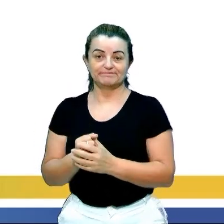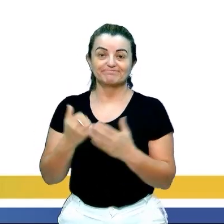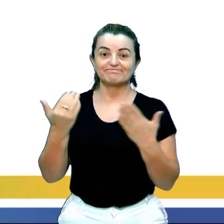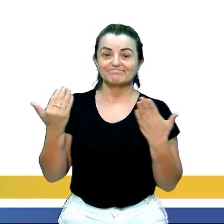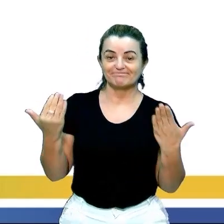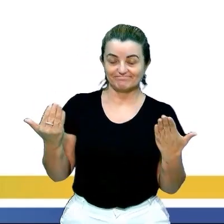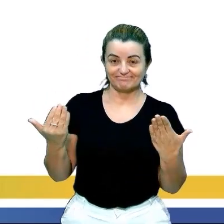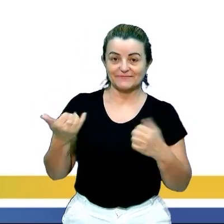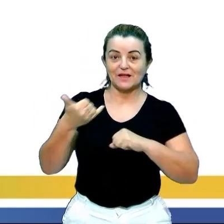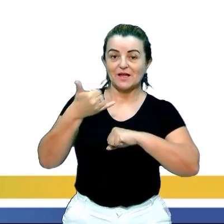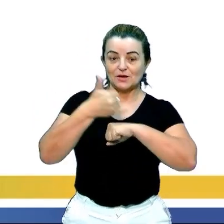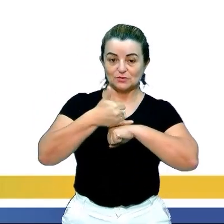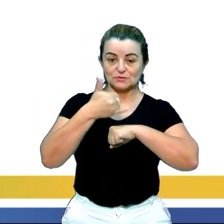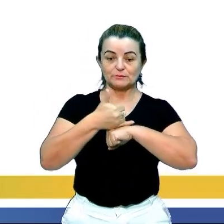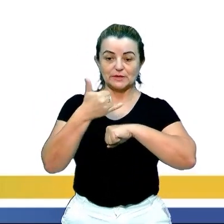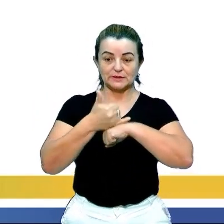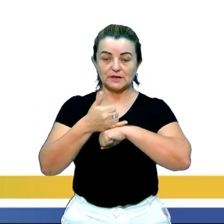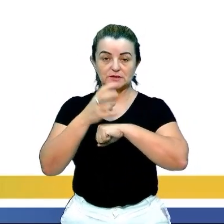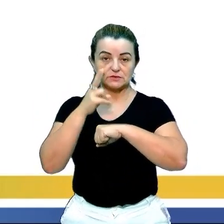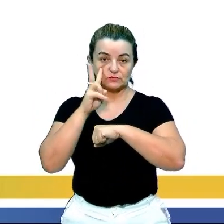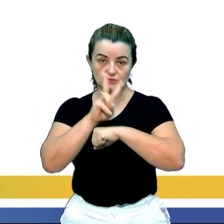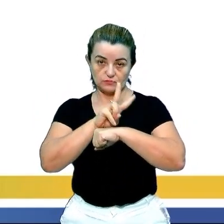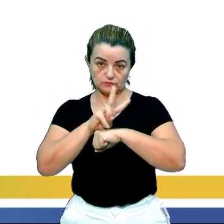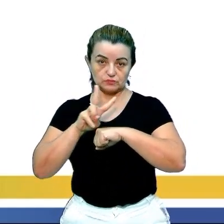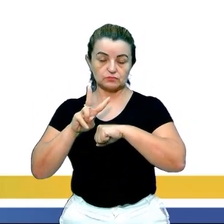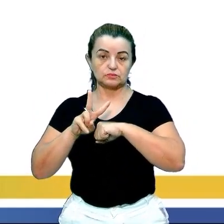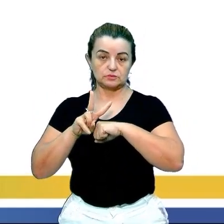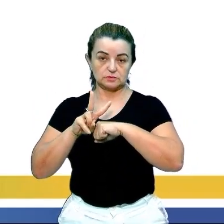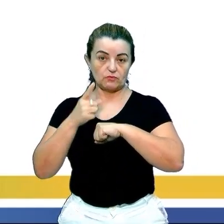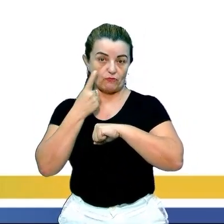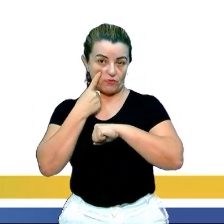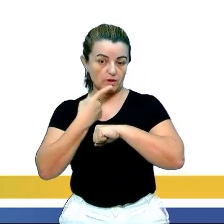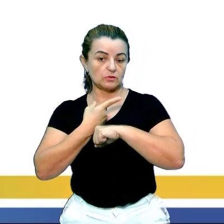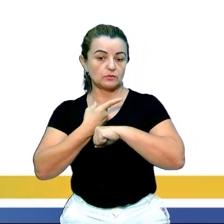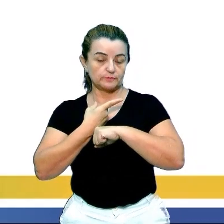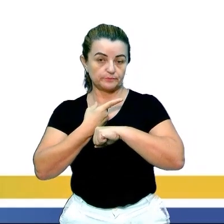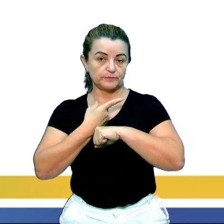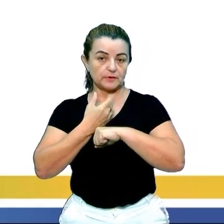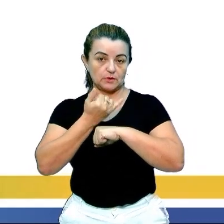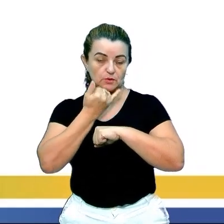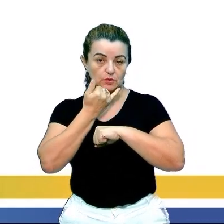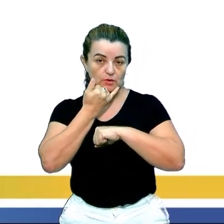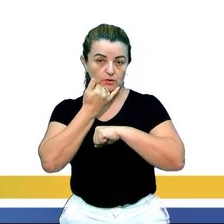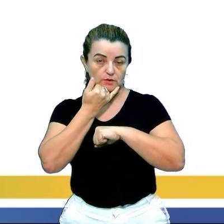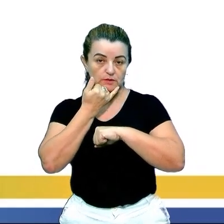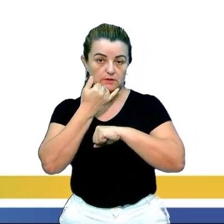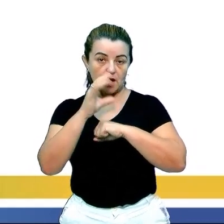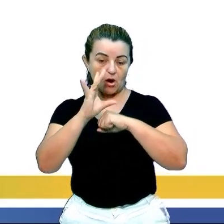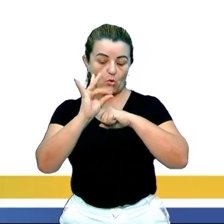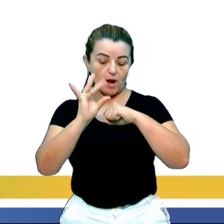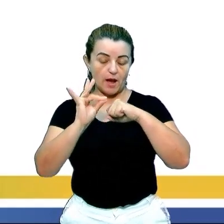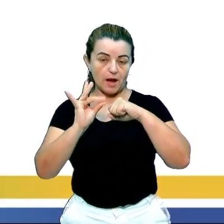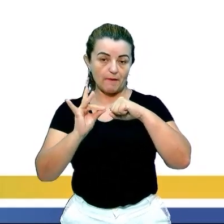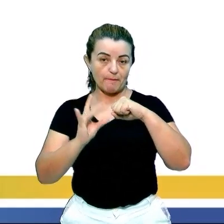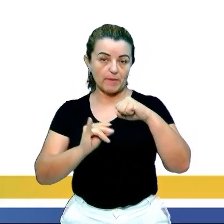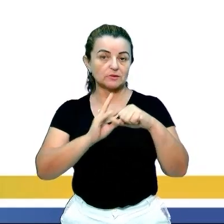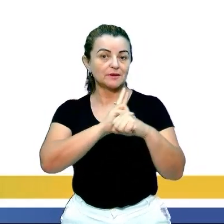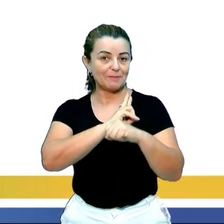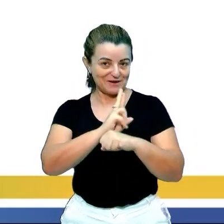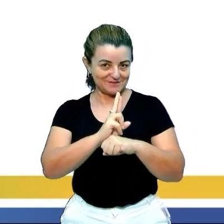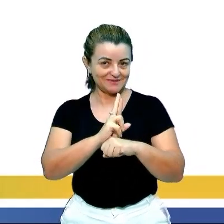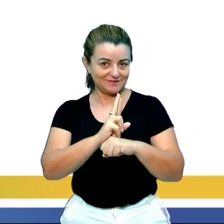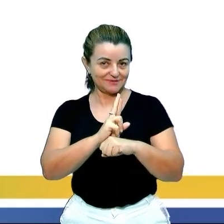Então, os metais são esses que vocês estão vendo, são os elementos